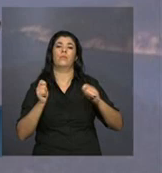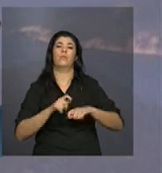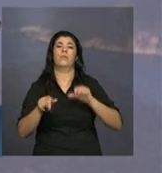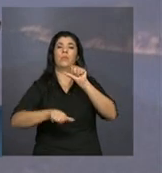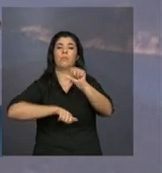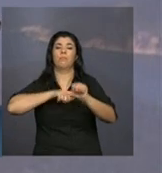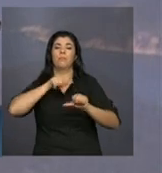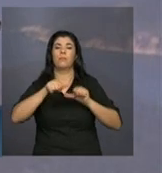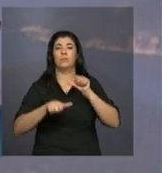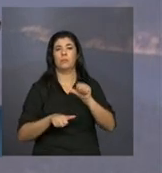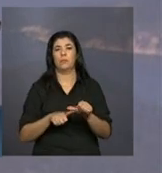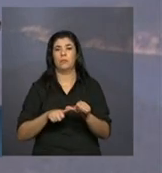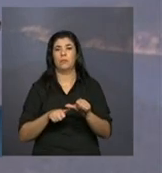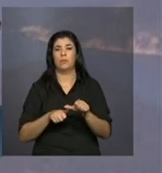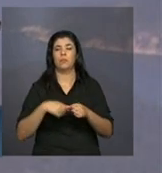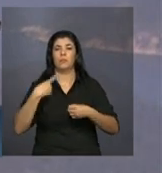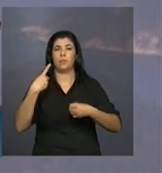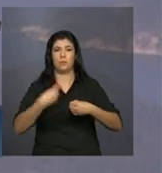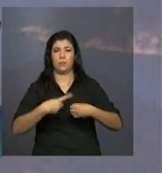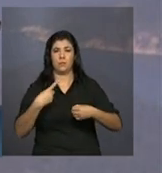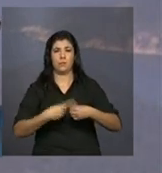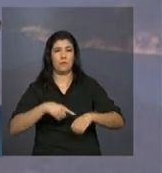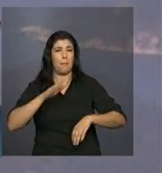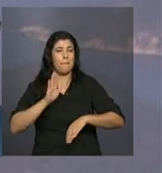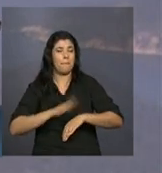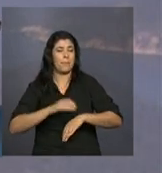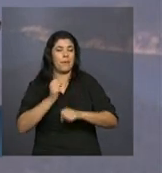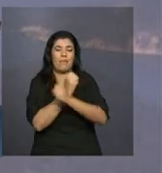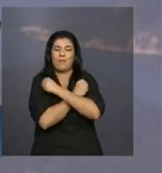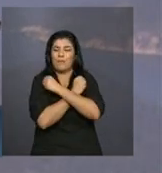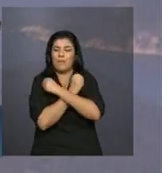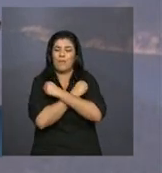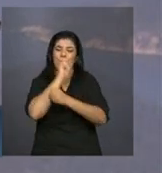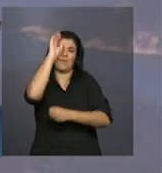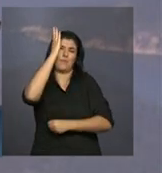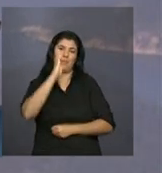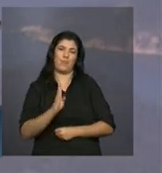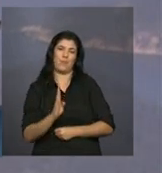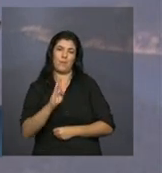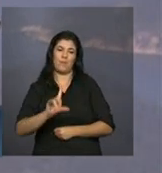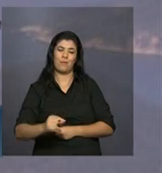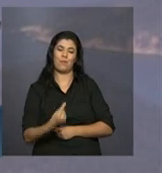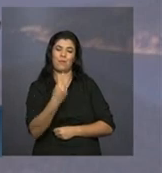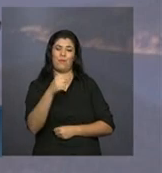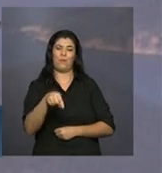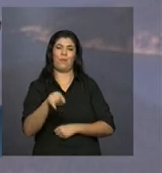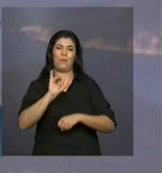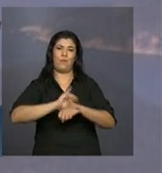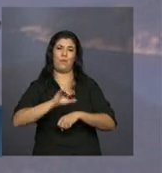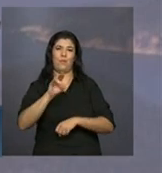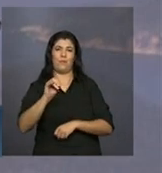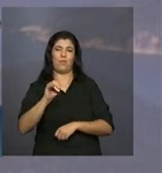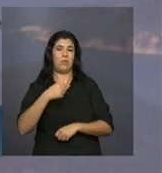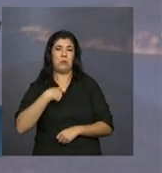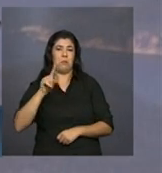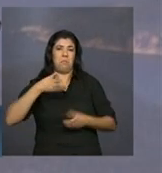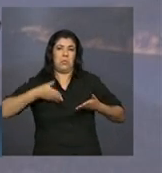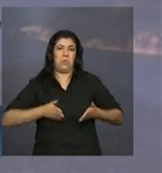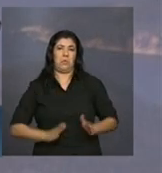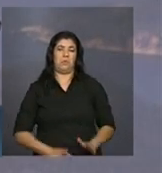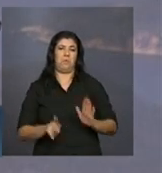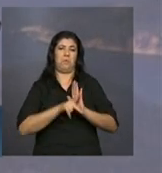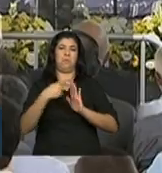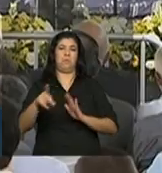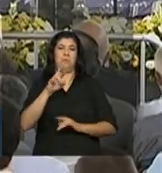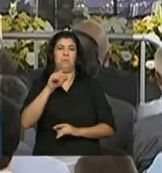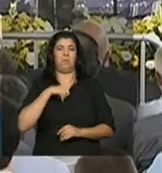se transformar na cidade mais querida do Brasil. Porque eu não sou aqui do Rio, eu não sou que nem o